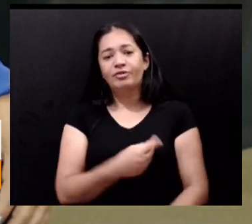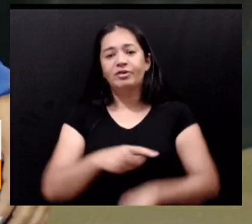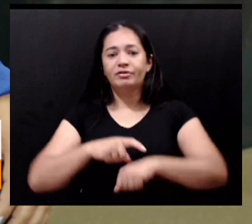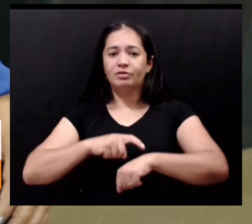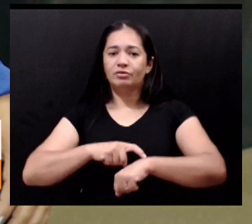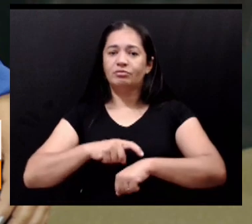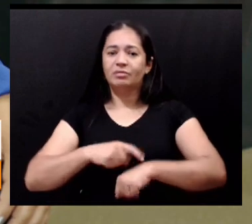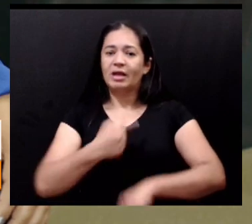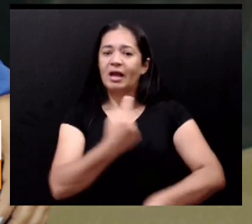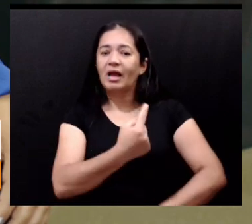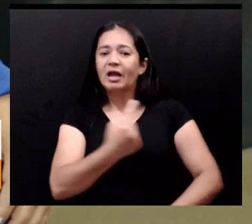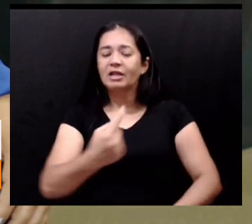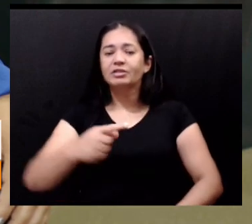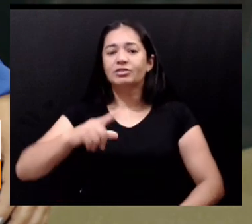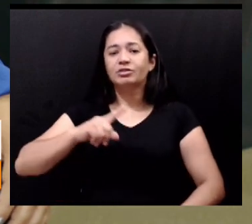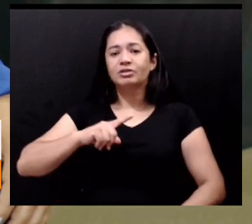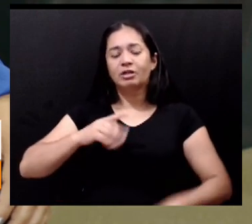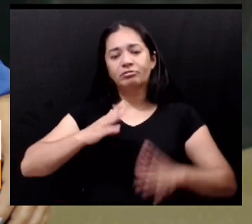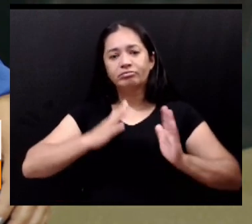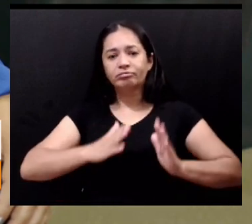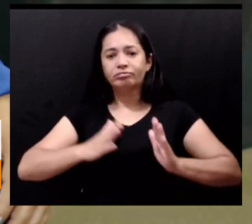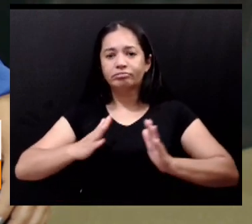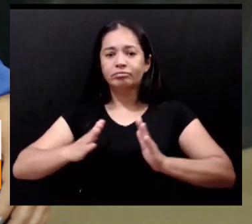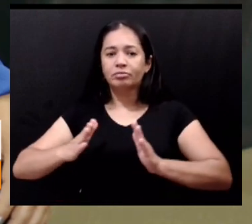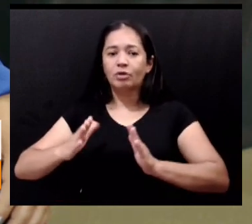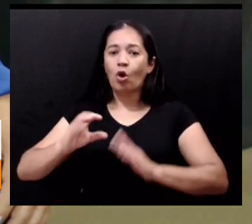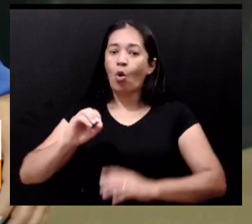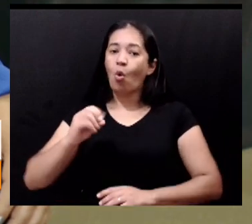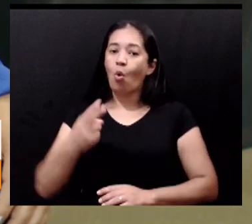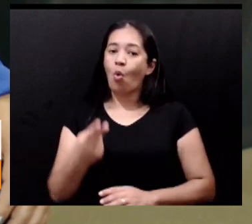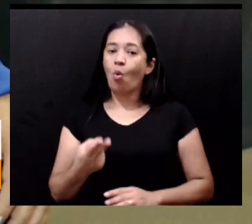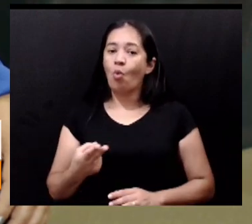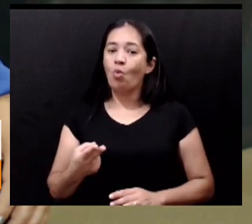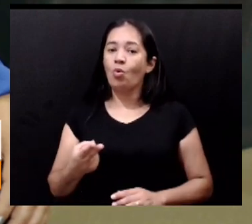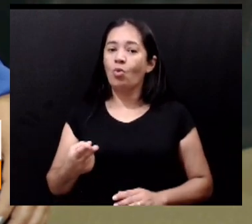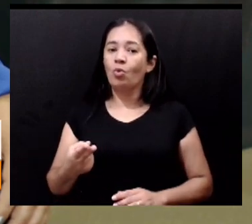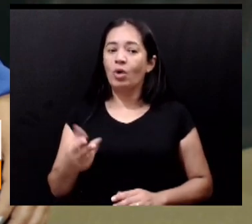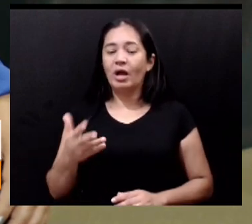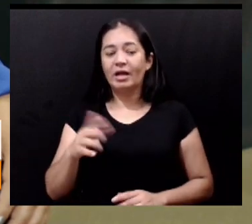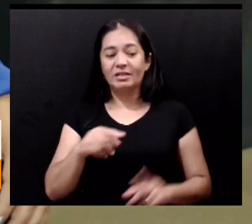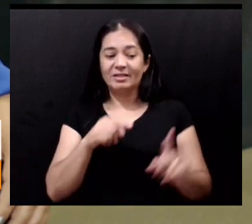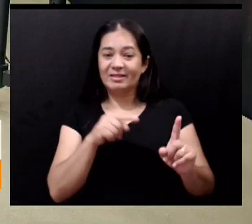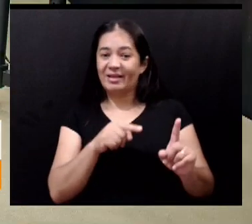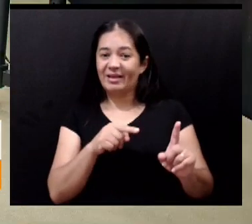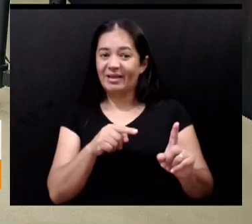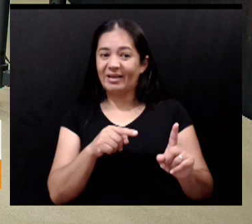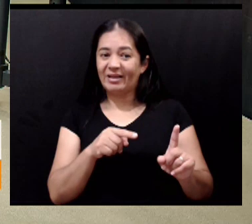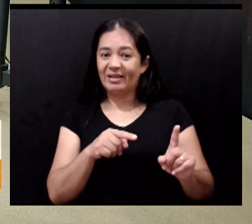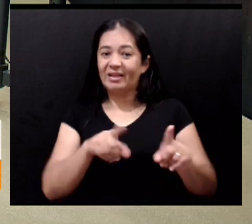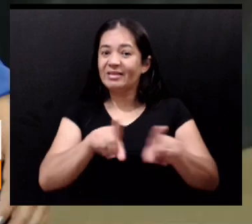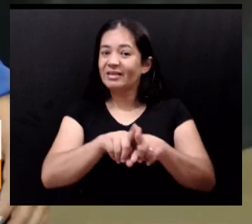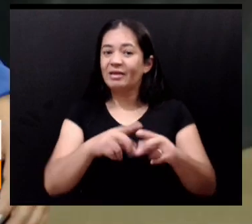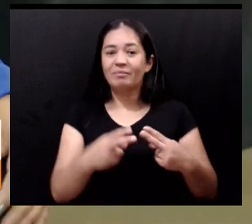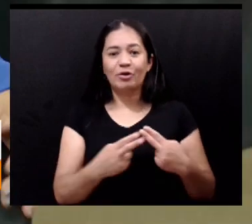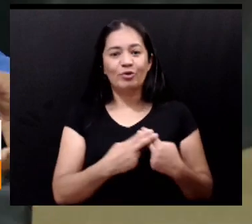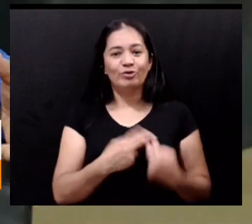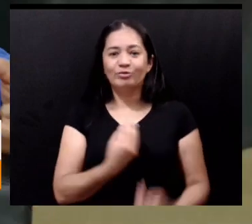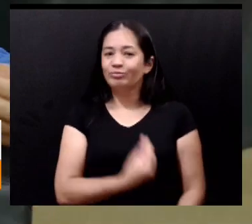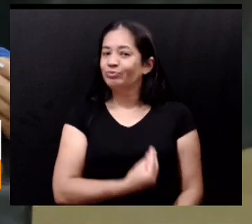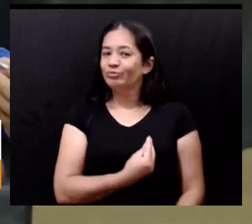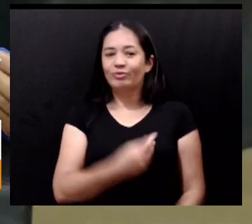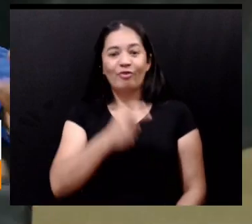seu processo. Ou então, às vezes, ela ainda não passou pelo luto, Sim. né? Por um luto.